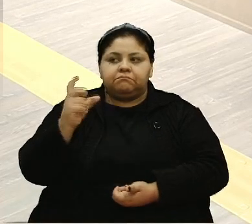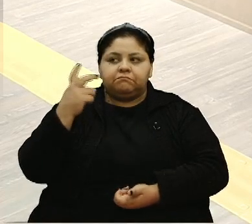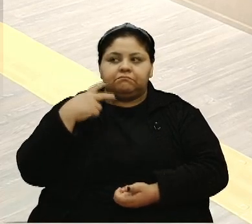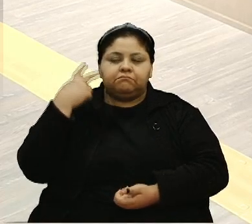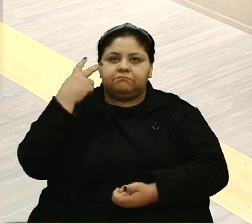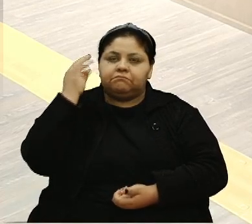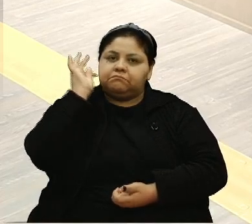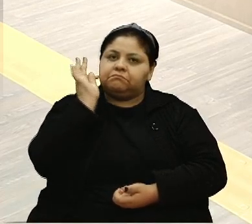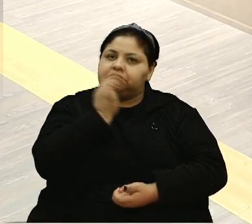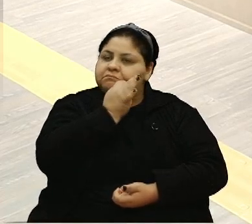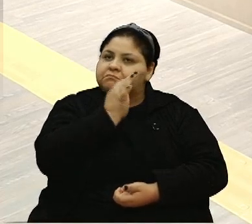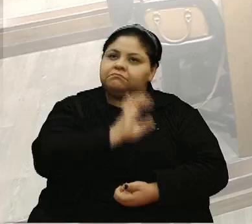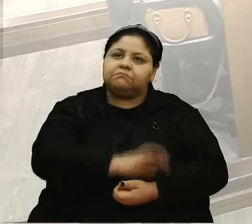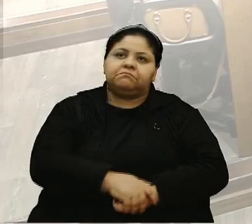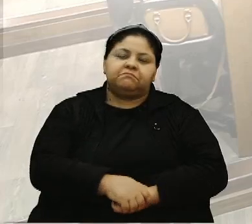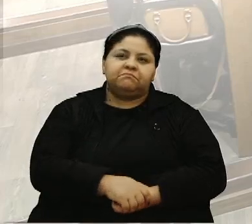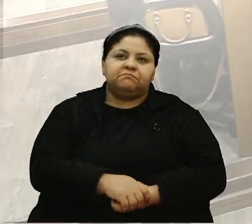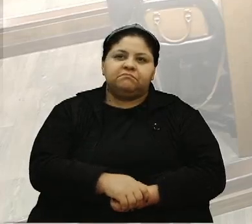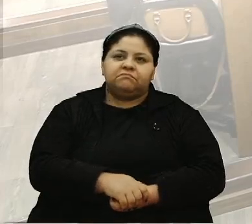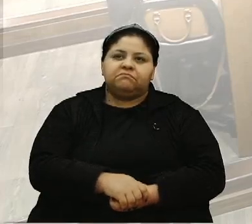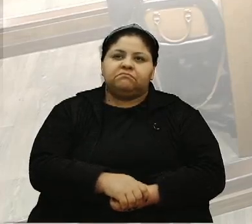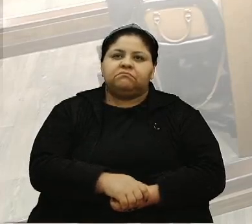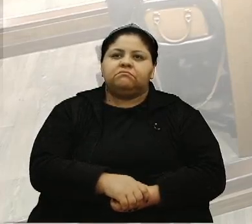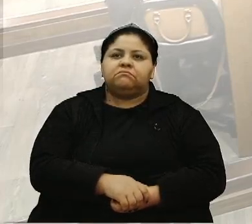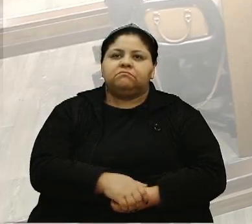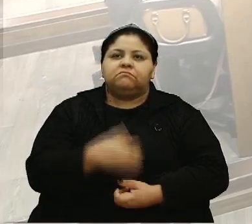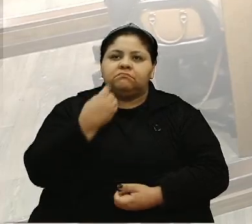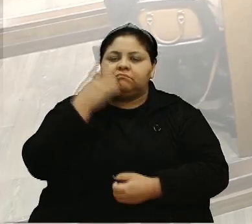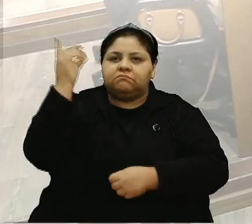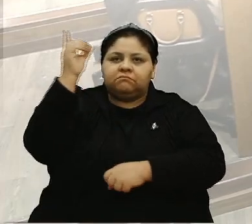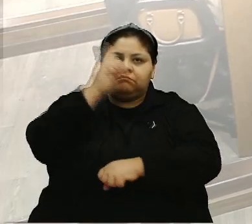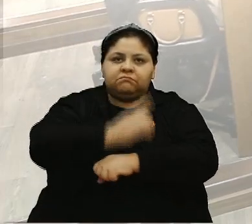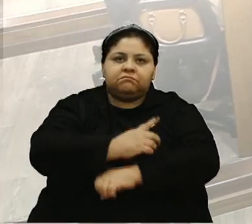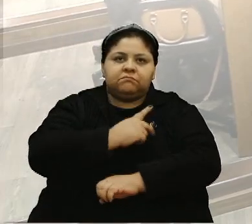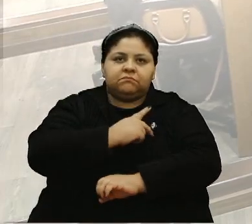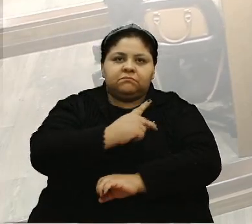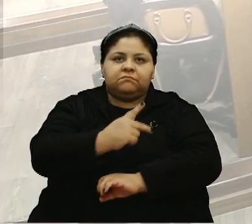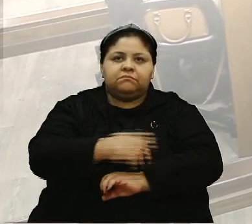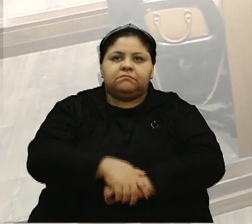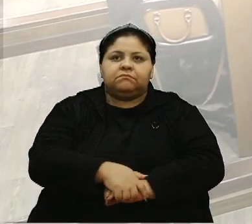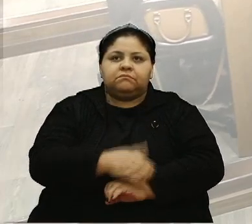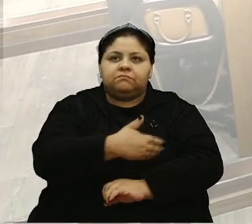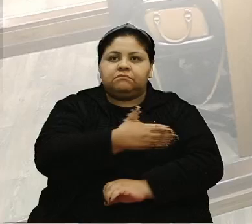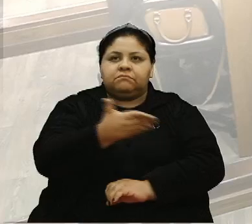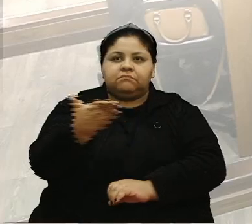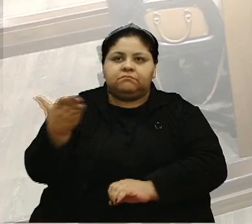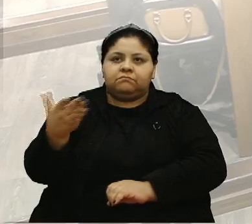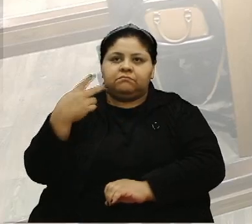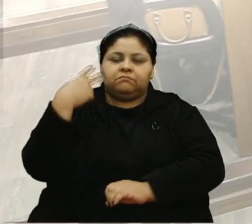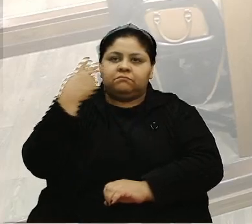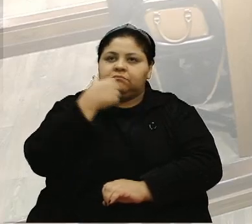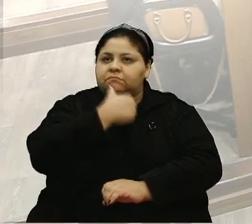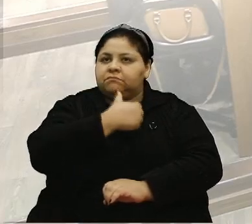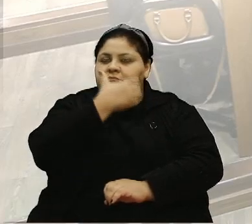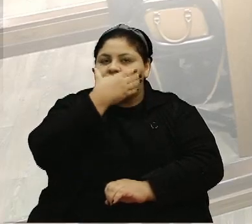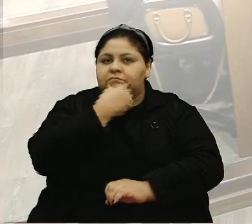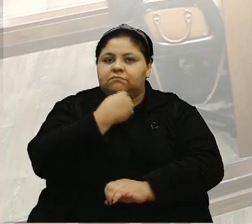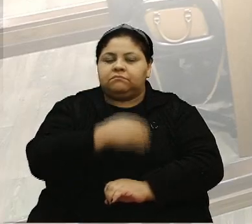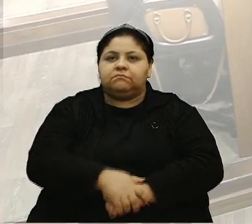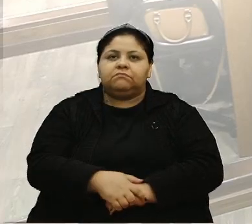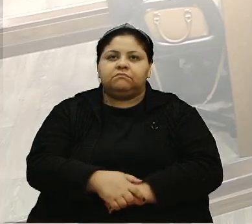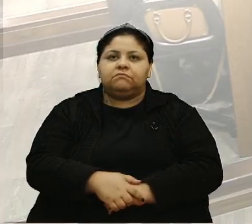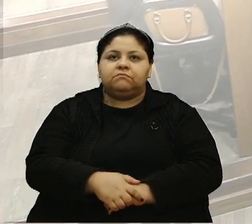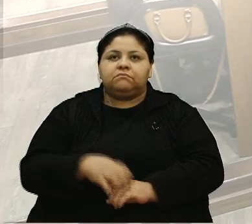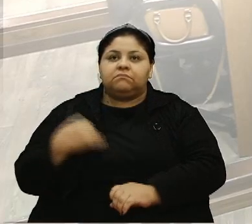palavra, a vereadora Tatiane Frisso. Bom dia, senhora presidente, nobres pares, colegas vereadores.